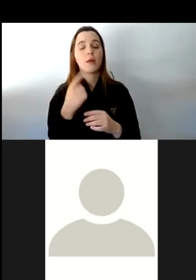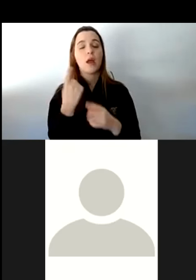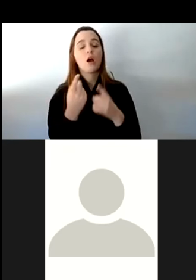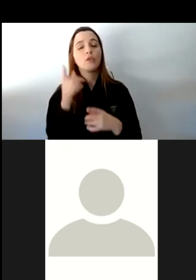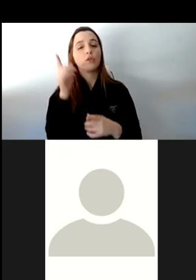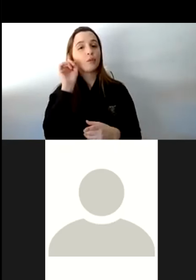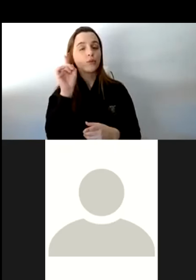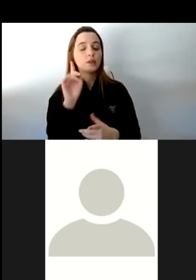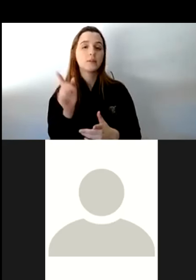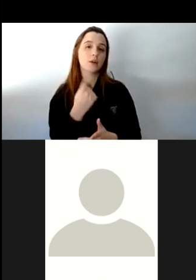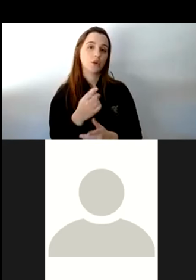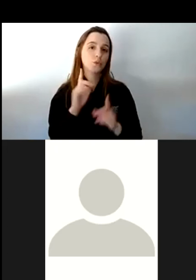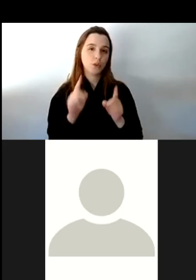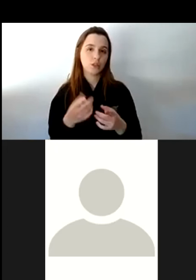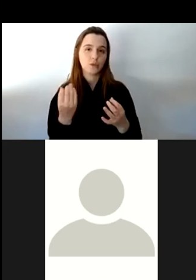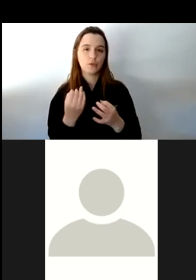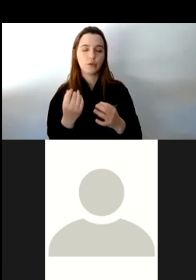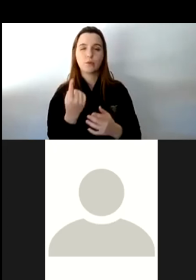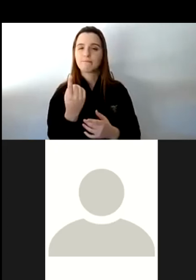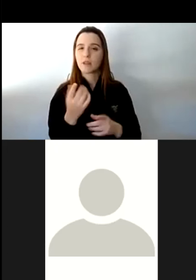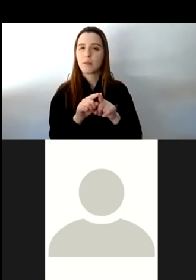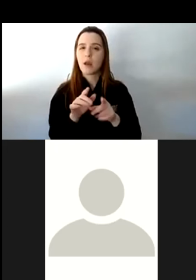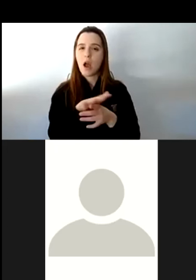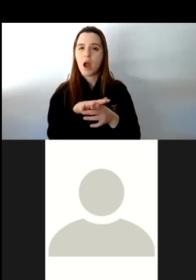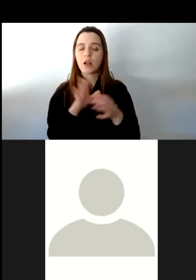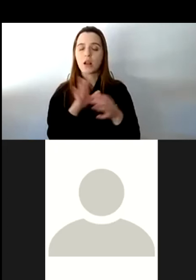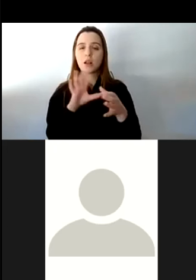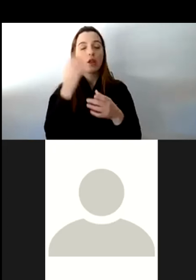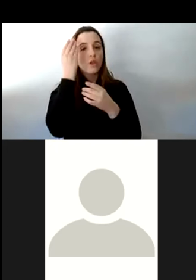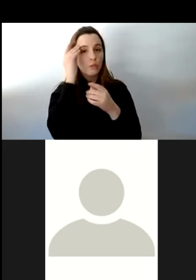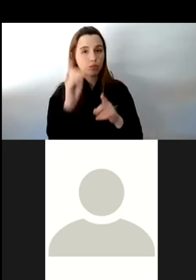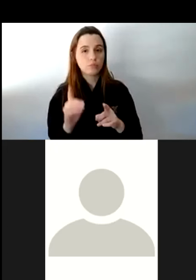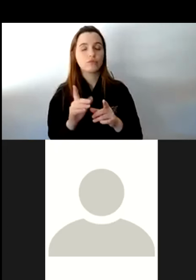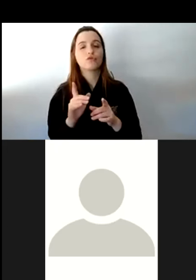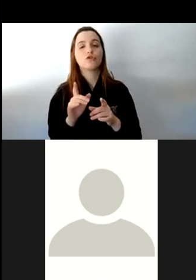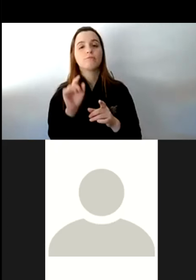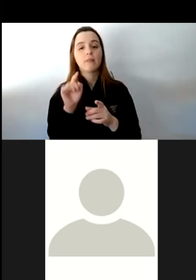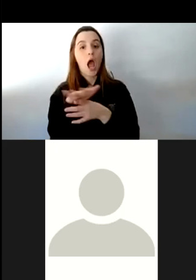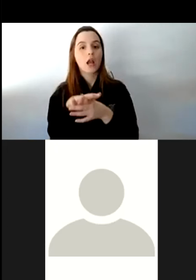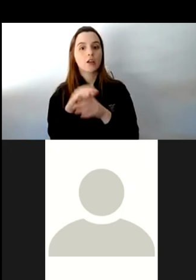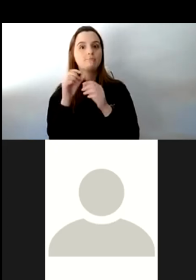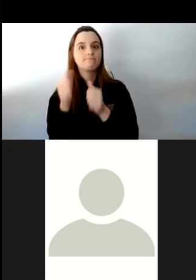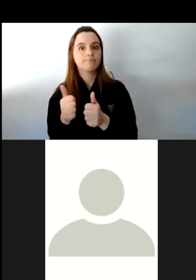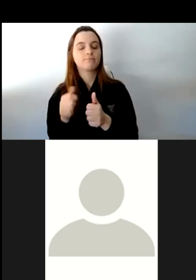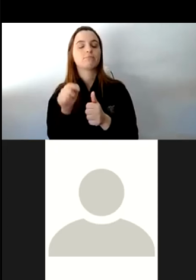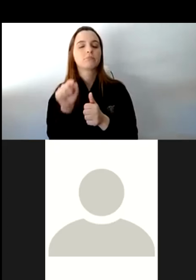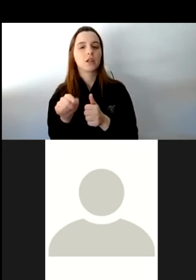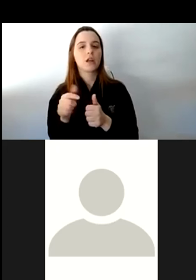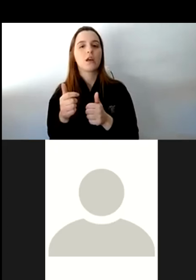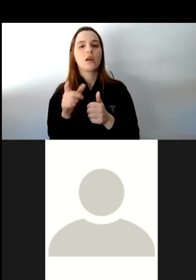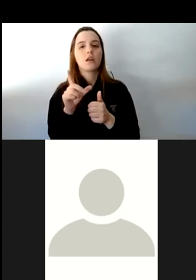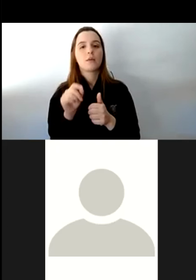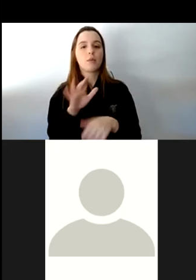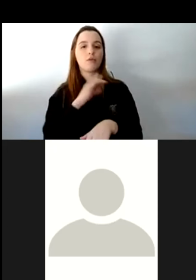início, uma forte componente na docência e na investigação, sem a qual a qualidade